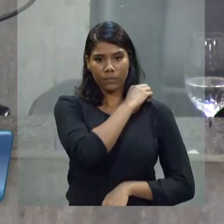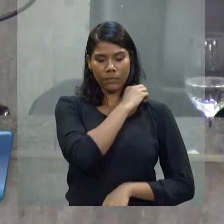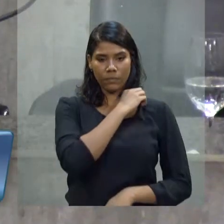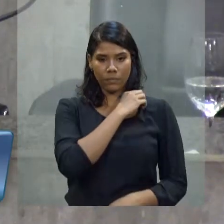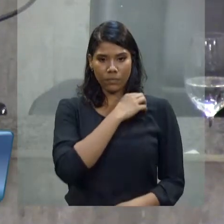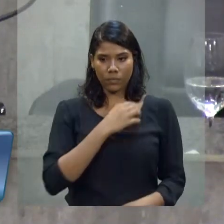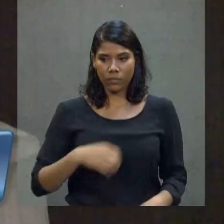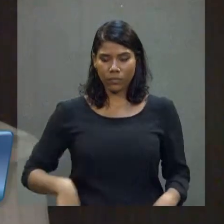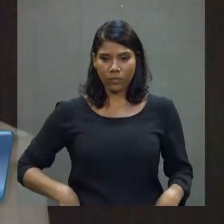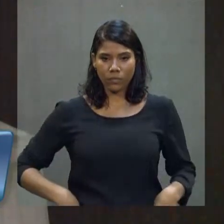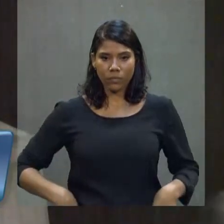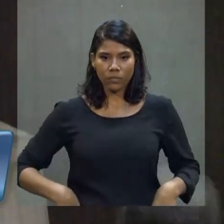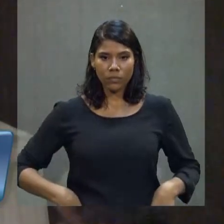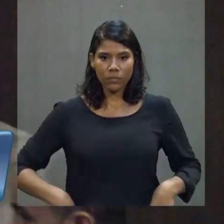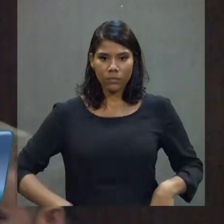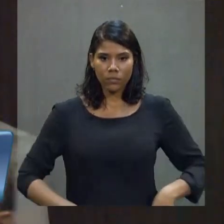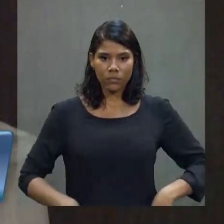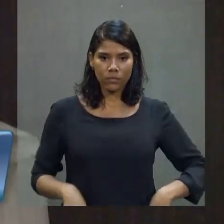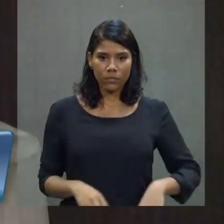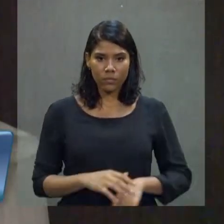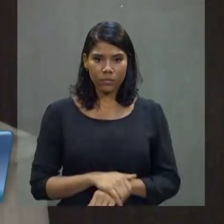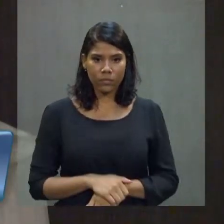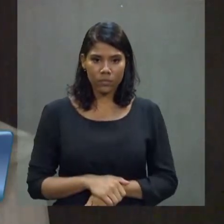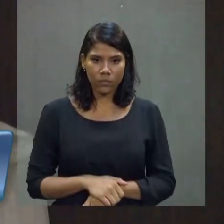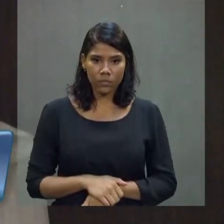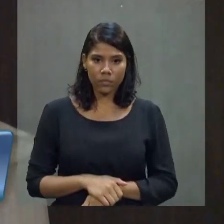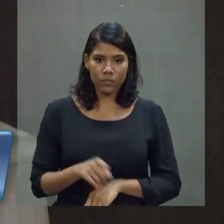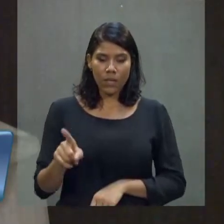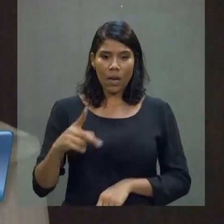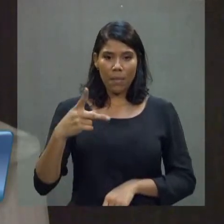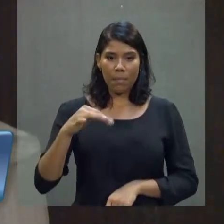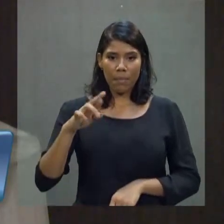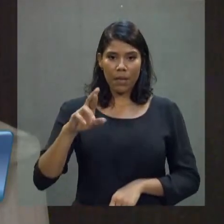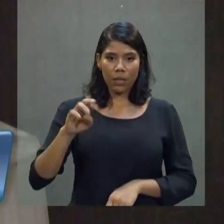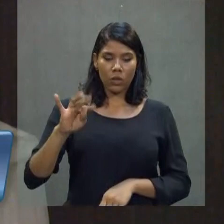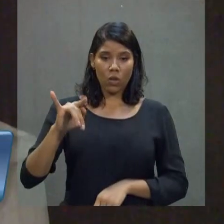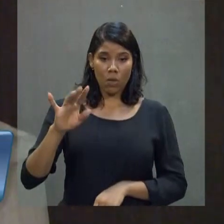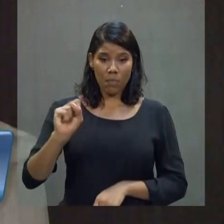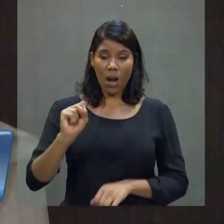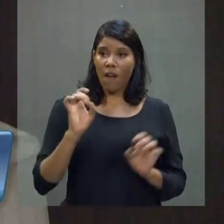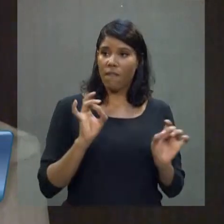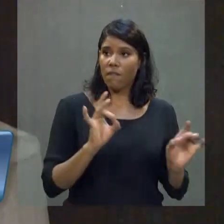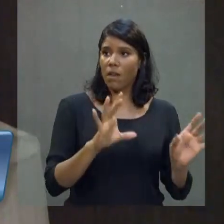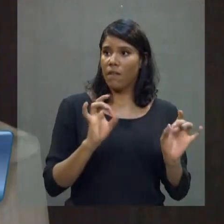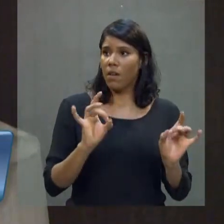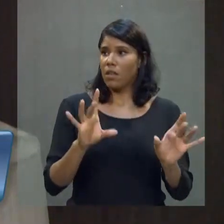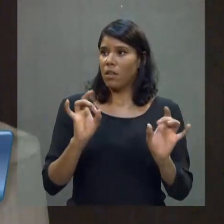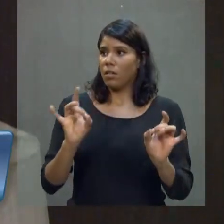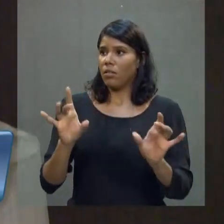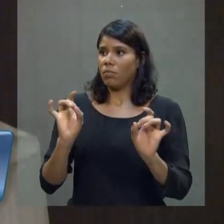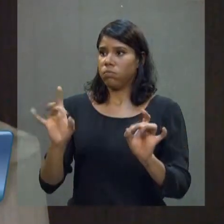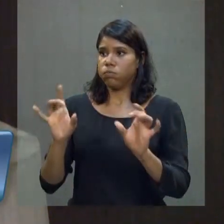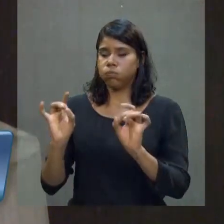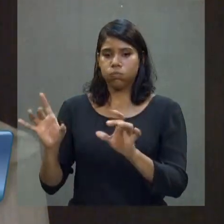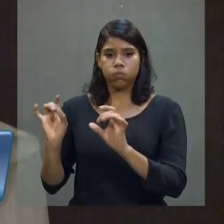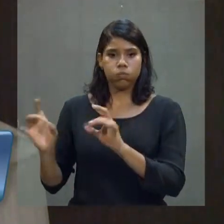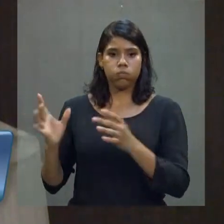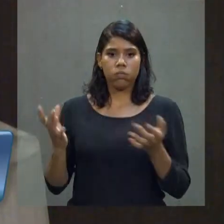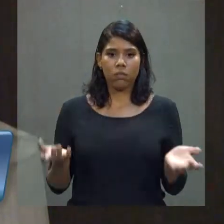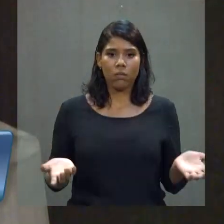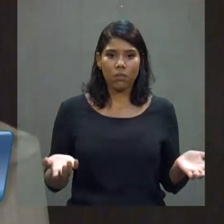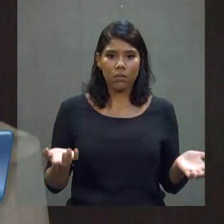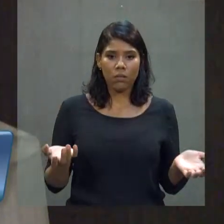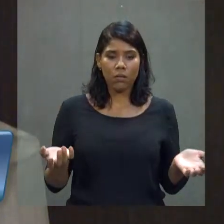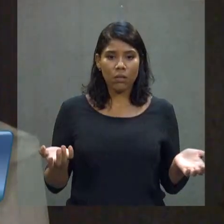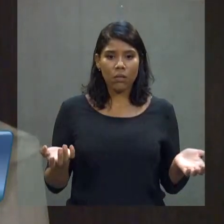da Petrobras determinou a venda de 8 refinarias, 13 terminais, 2.226 quilômetros de duto.